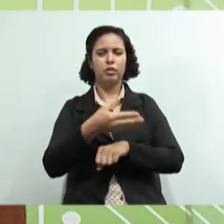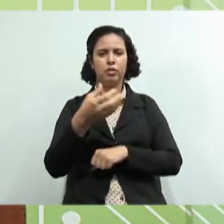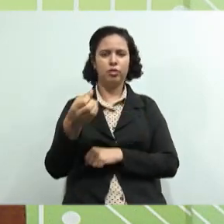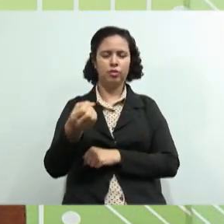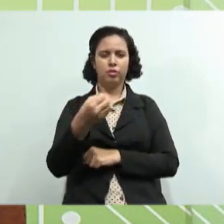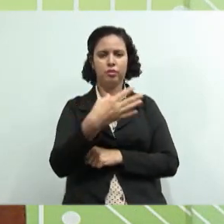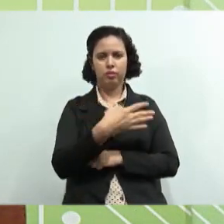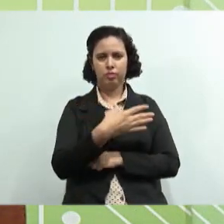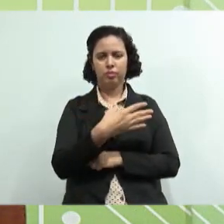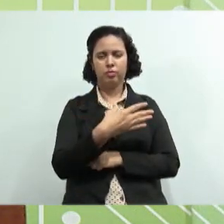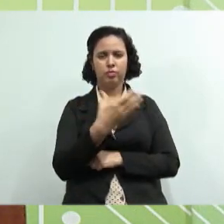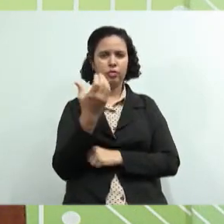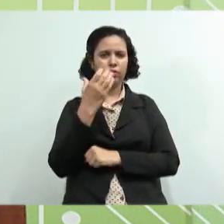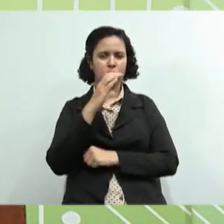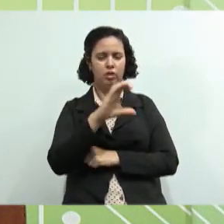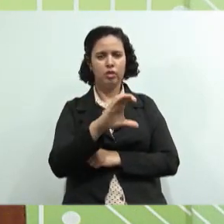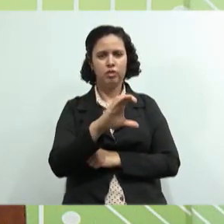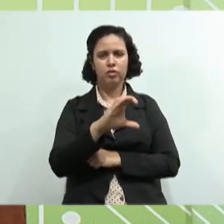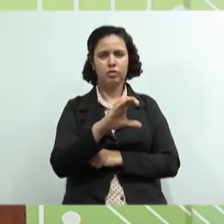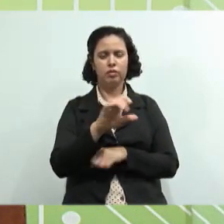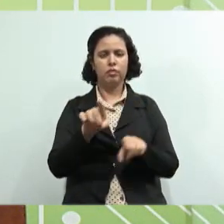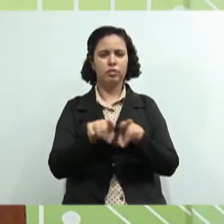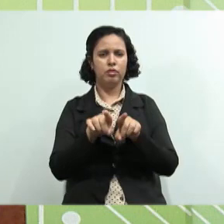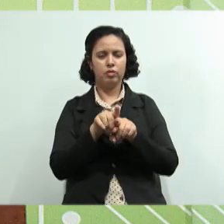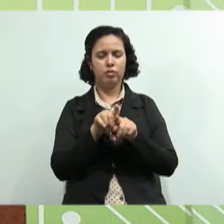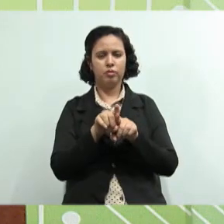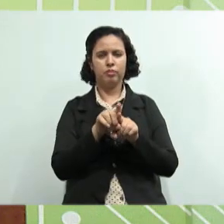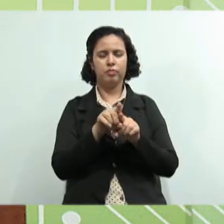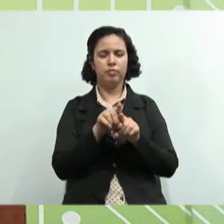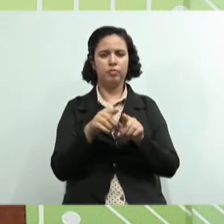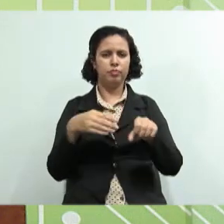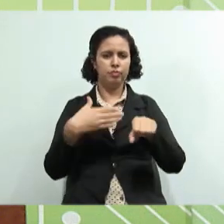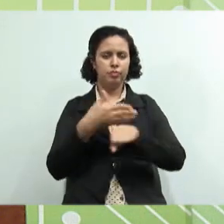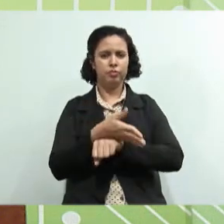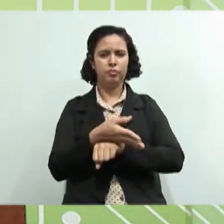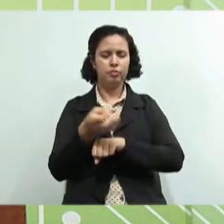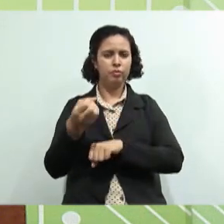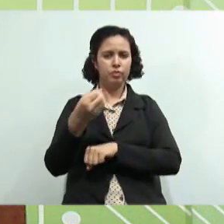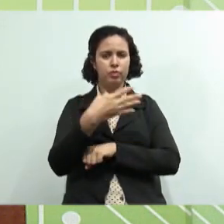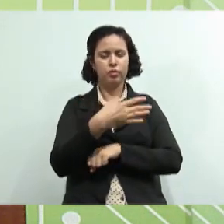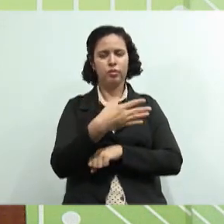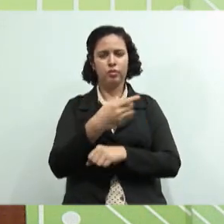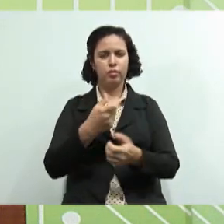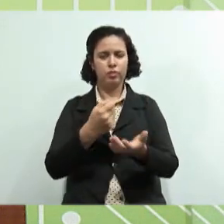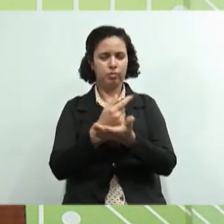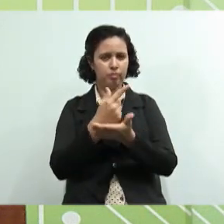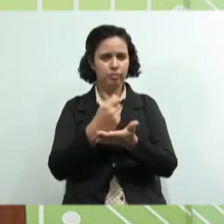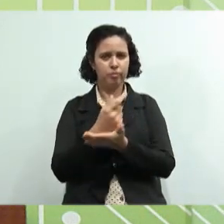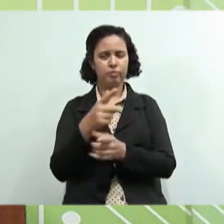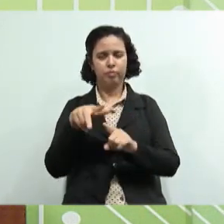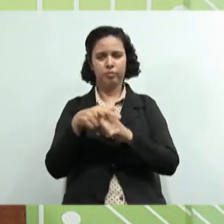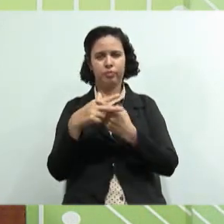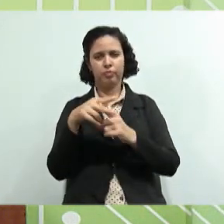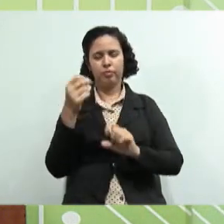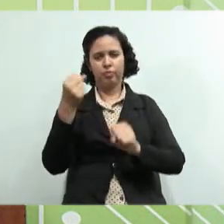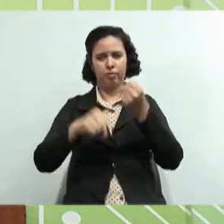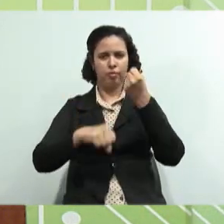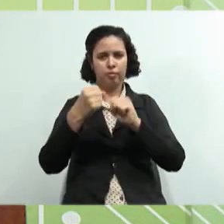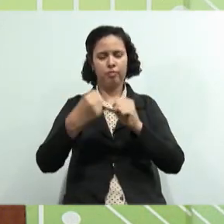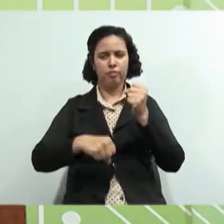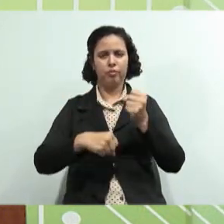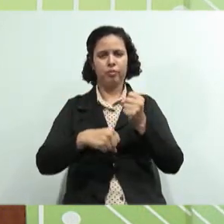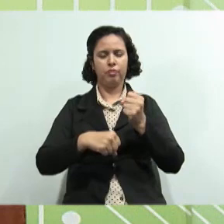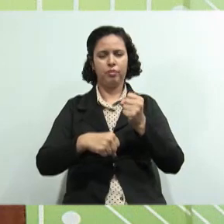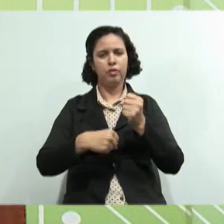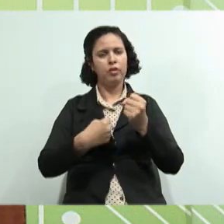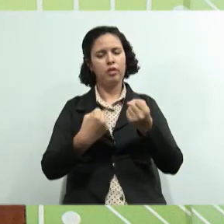de crédito, linhas que vão dar acesso à modernização, seja pela aquisição de máquinas e equipamentos, seja pela contratação de